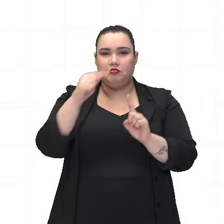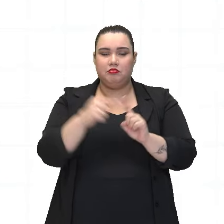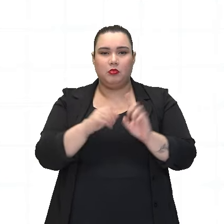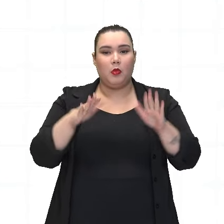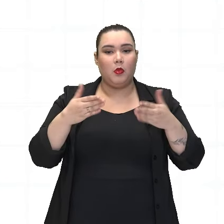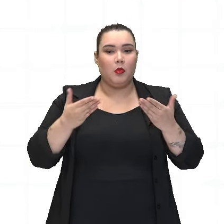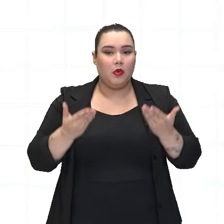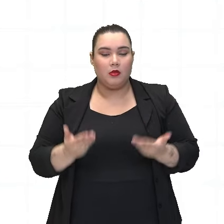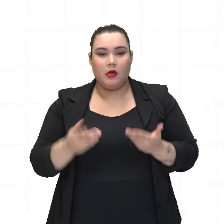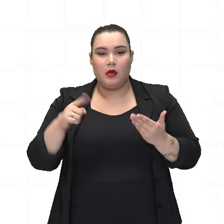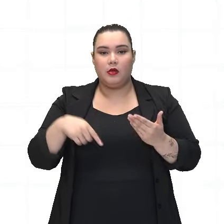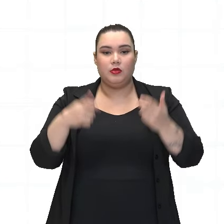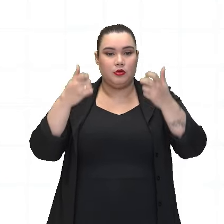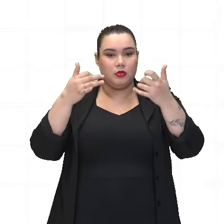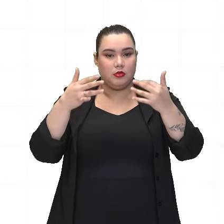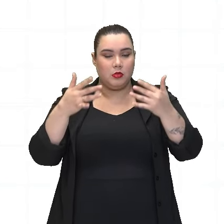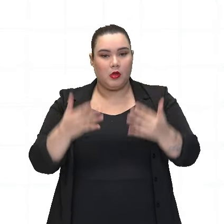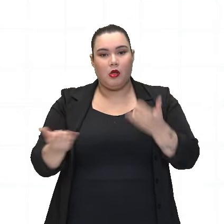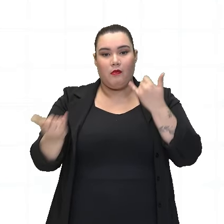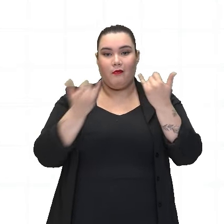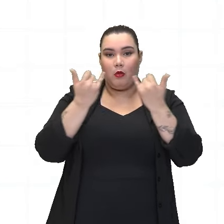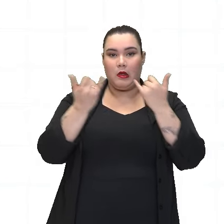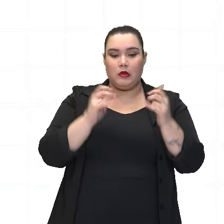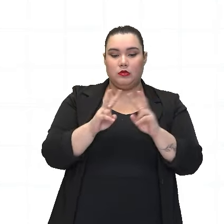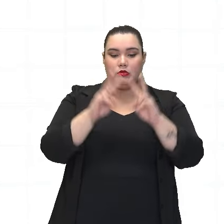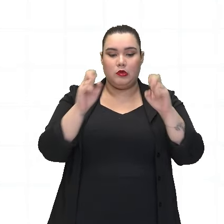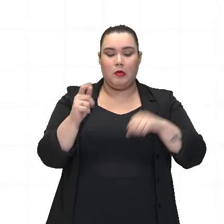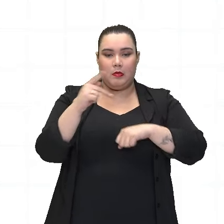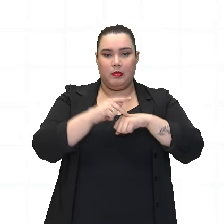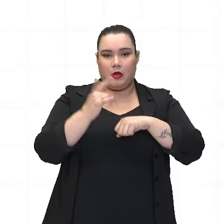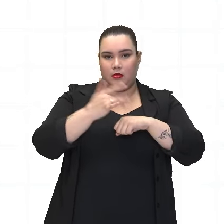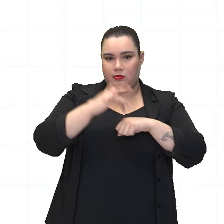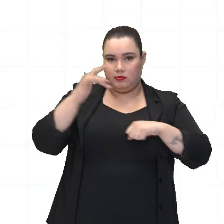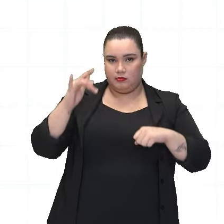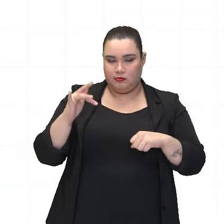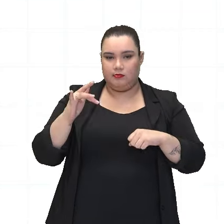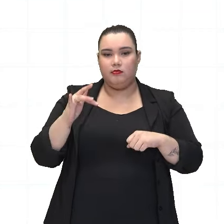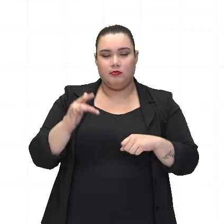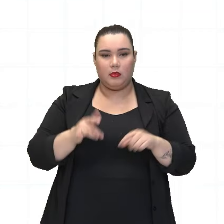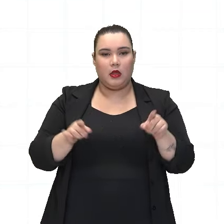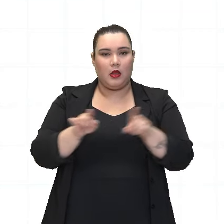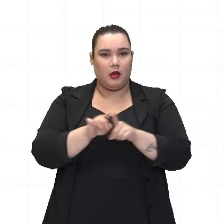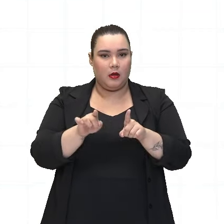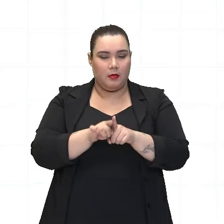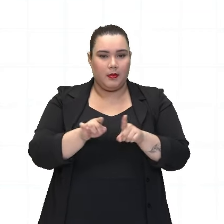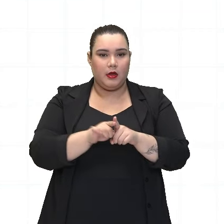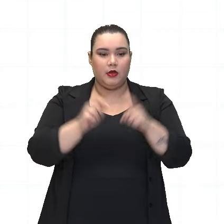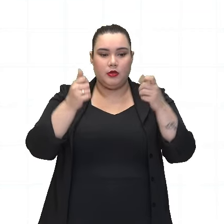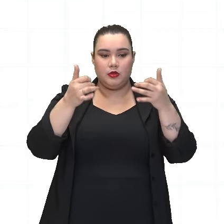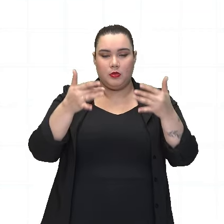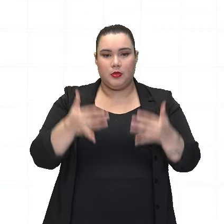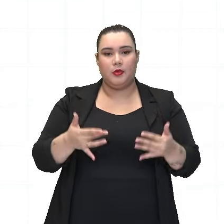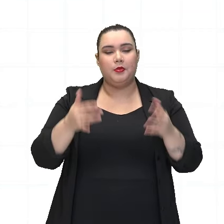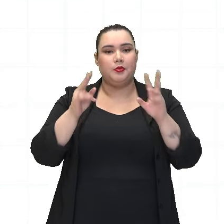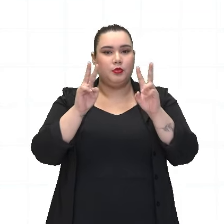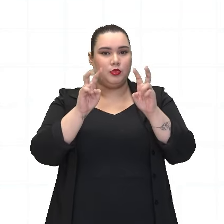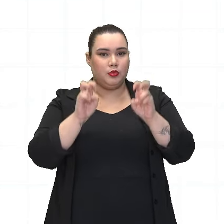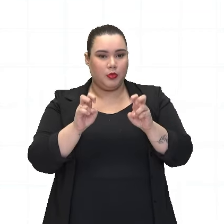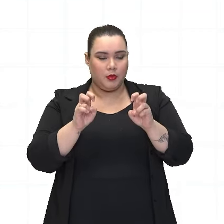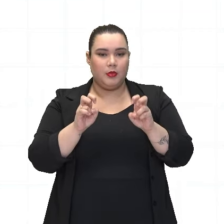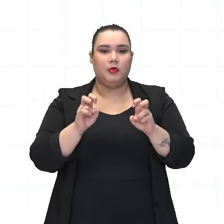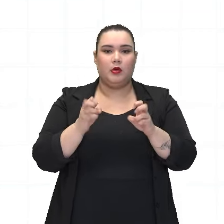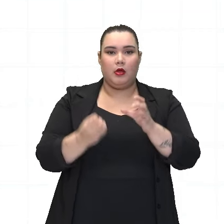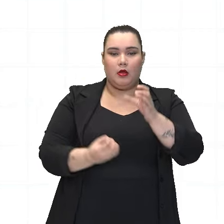apresentar definições e informações sobre o diamante, informações também que dizem respeito